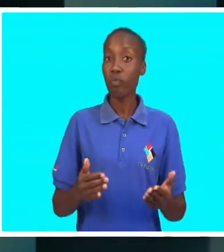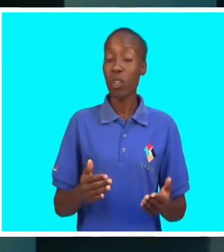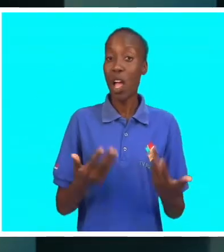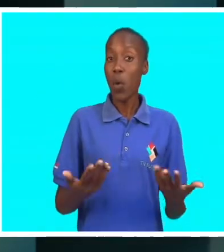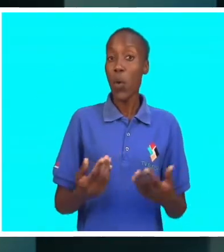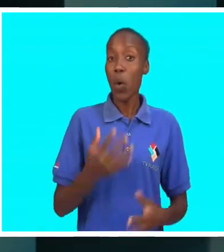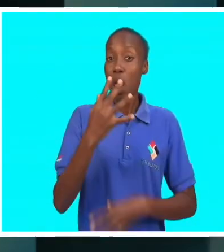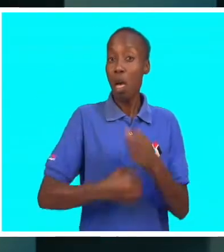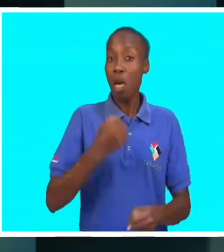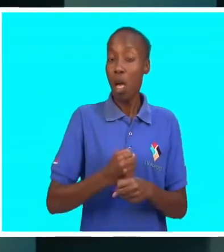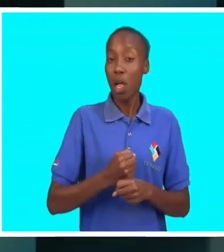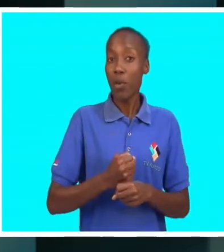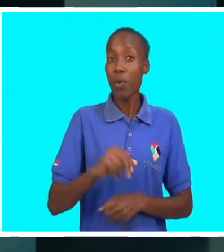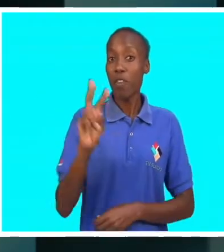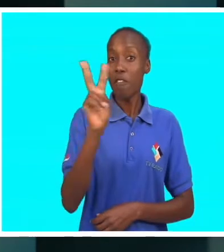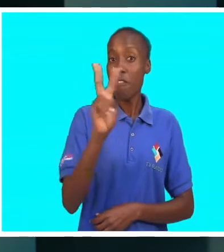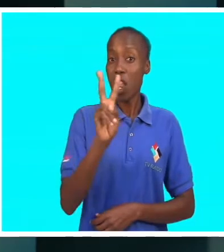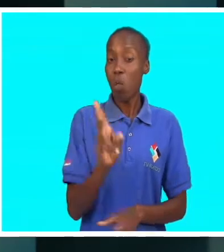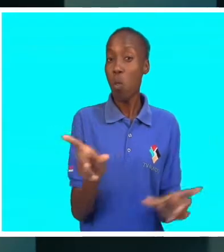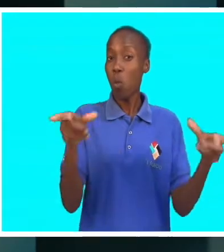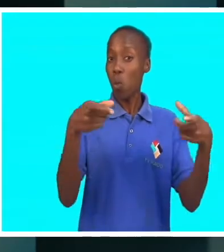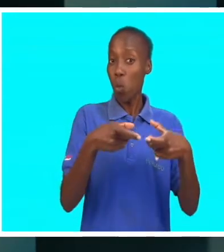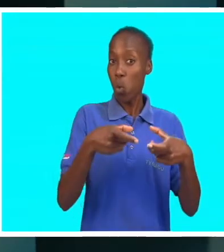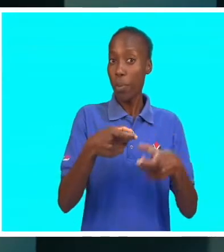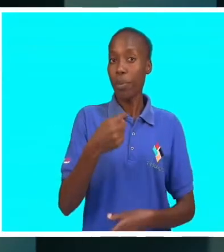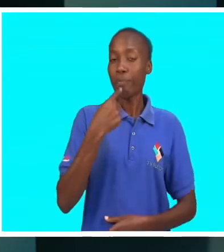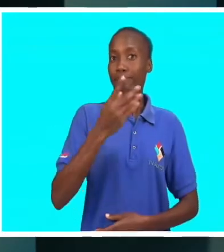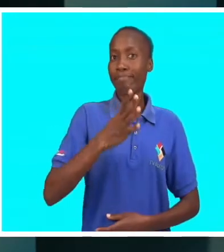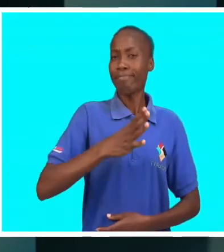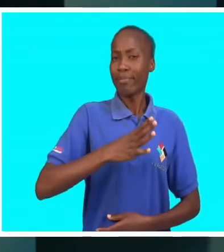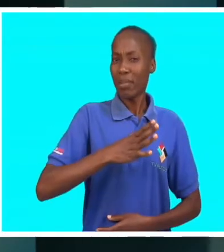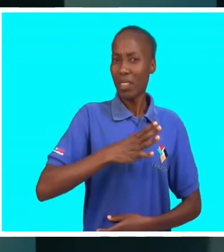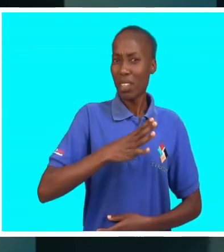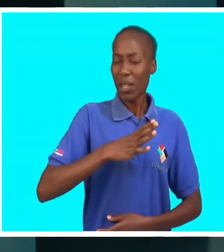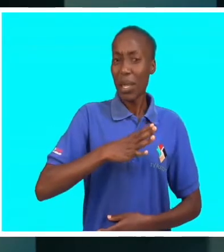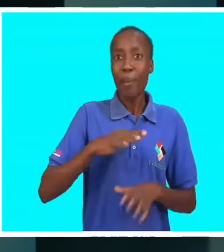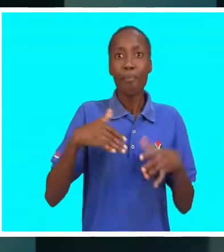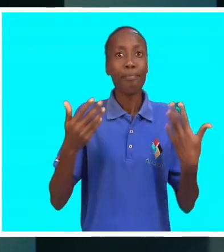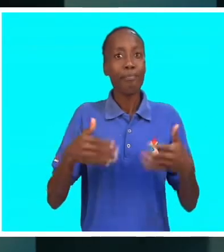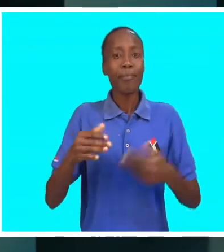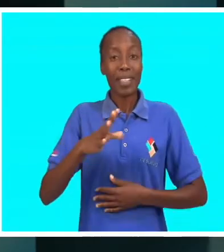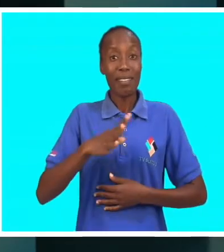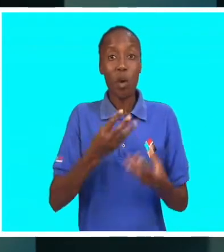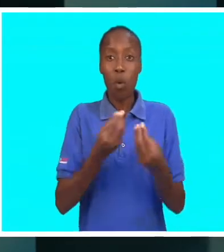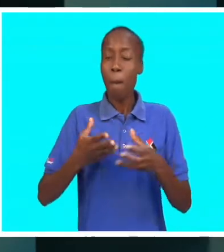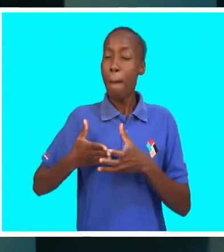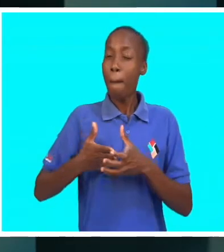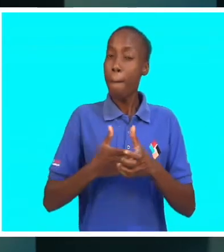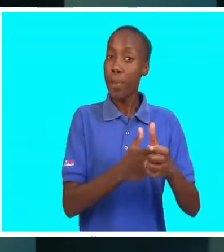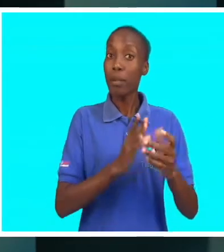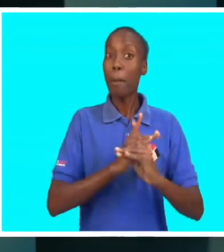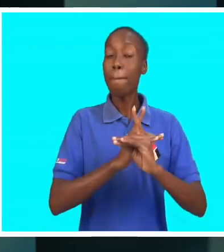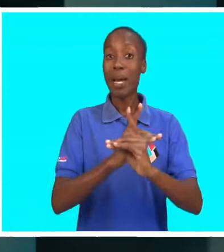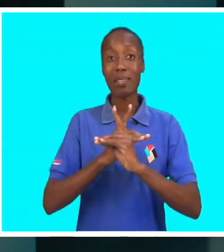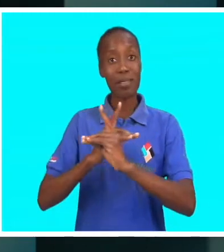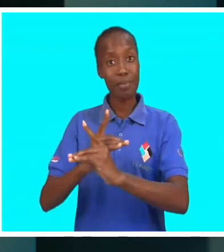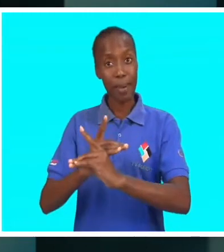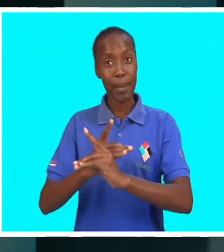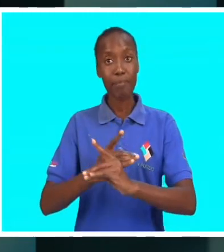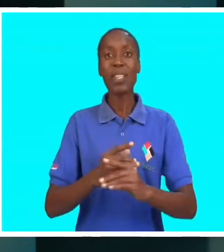Bom, neste ano aqui o Villancool Futebol Clube tem como, digamos, tem uma ambição de poder